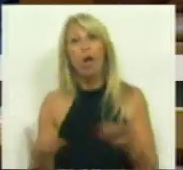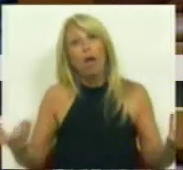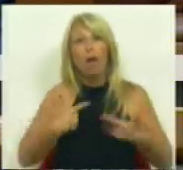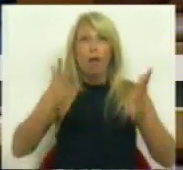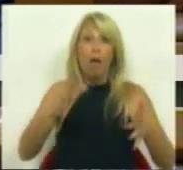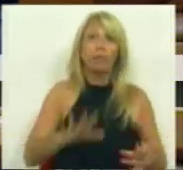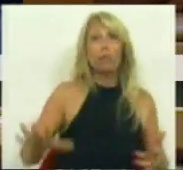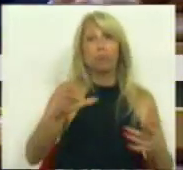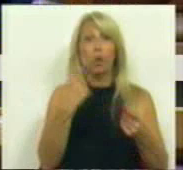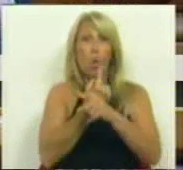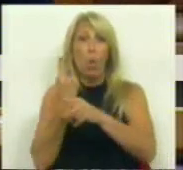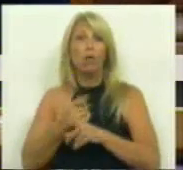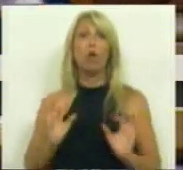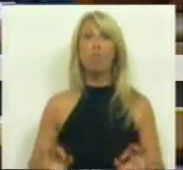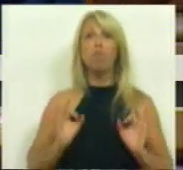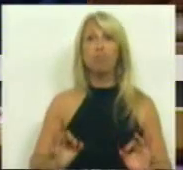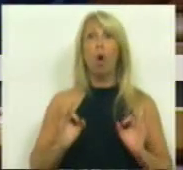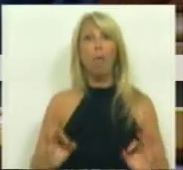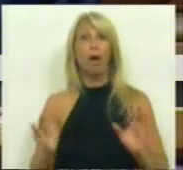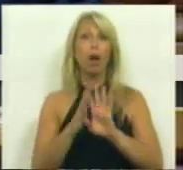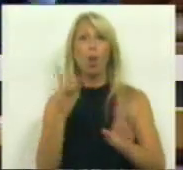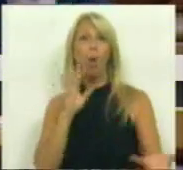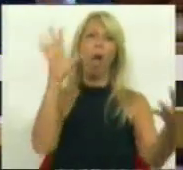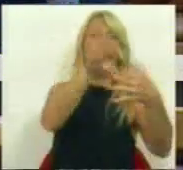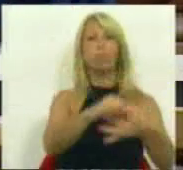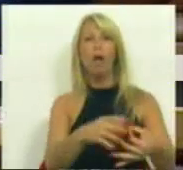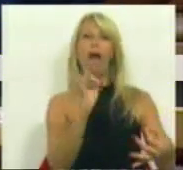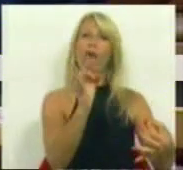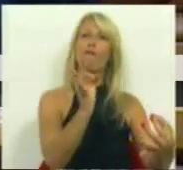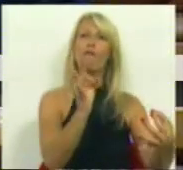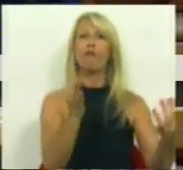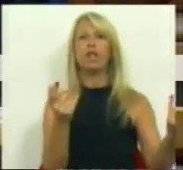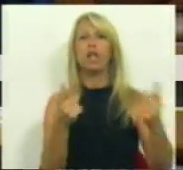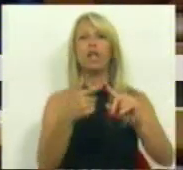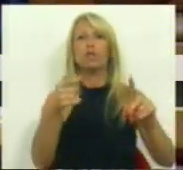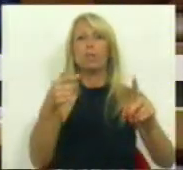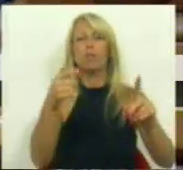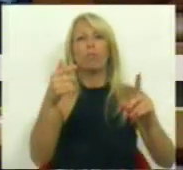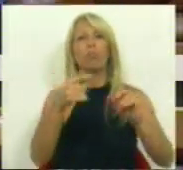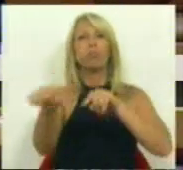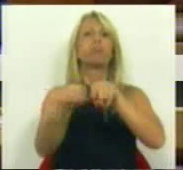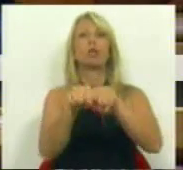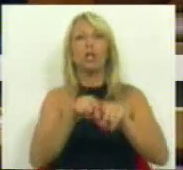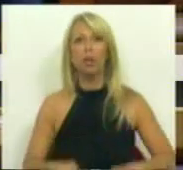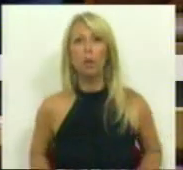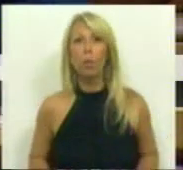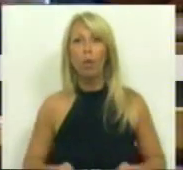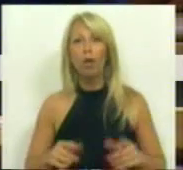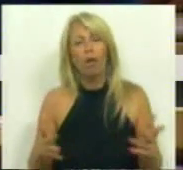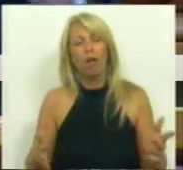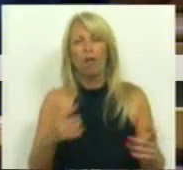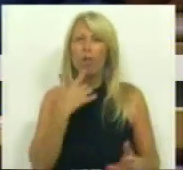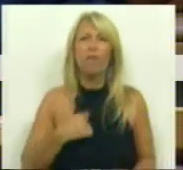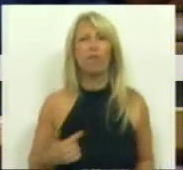zona monetária comum, sem concessões ao federalismo político. Mas isso é absolutamente necessário. Não nos venham dizer, porque isso é